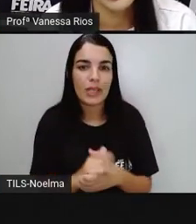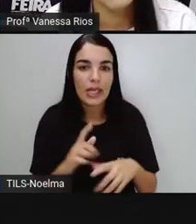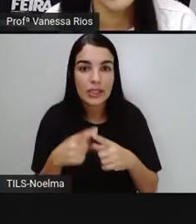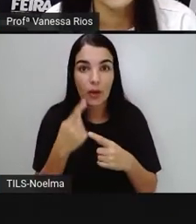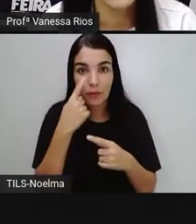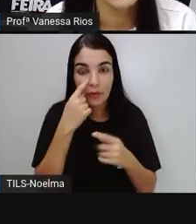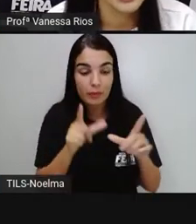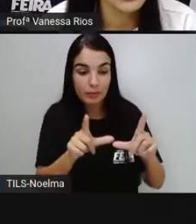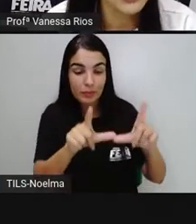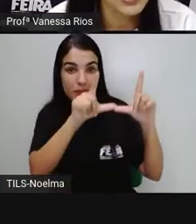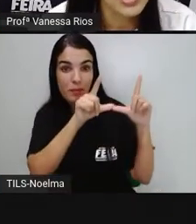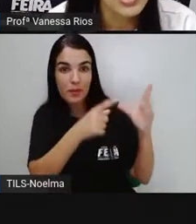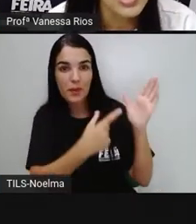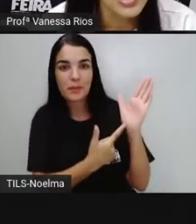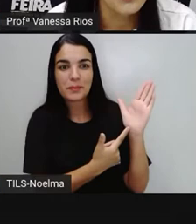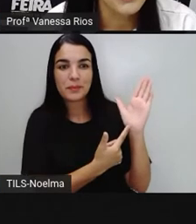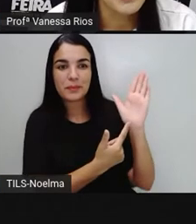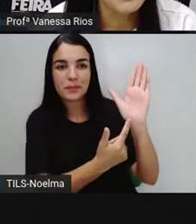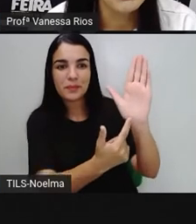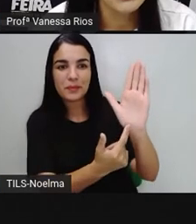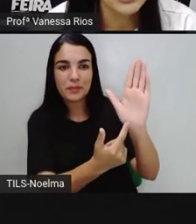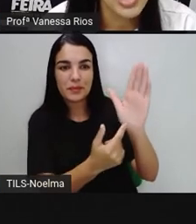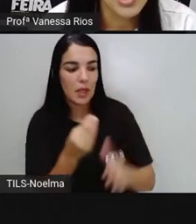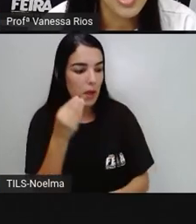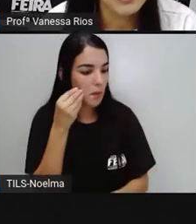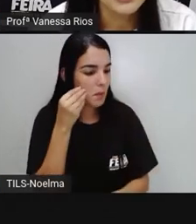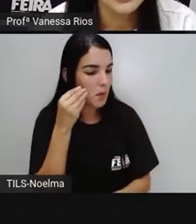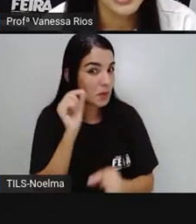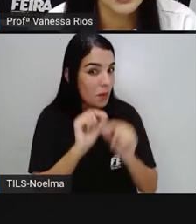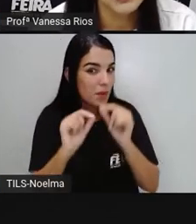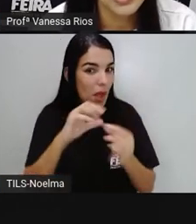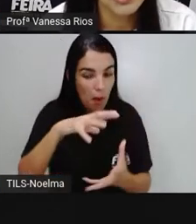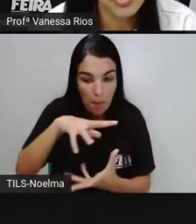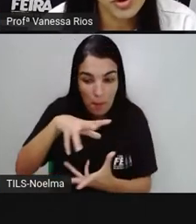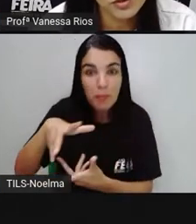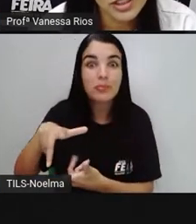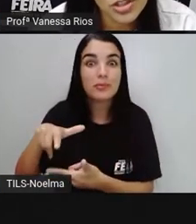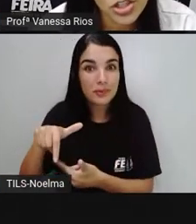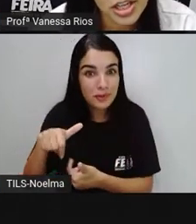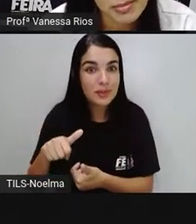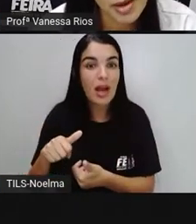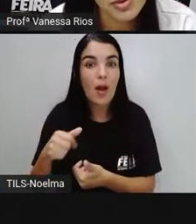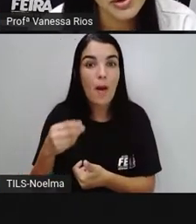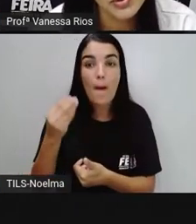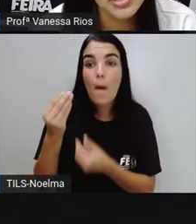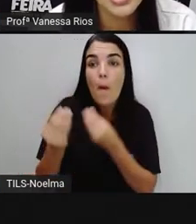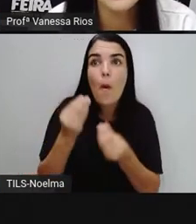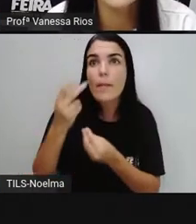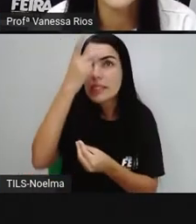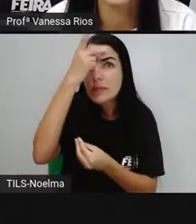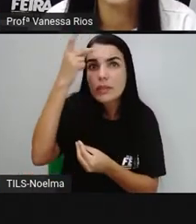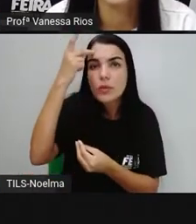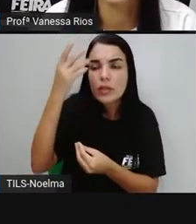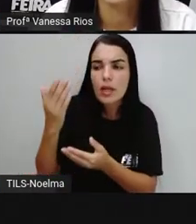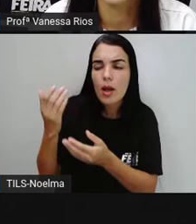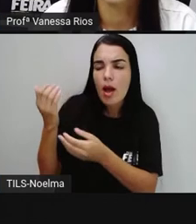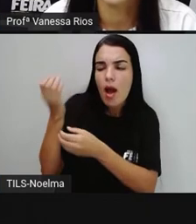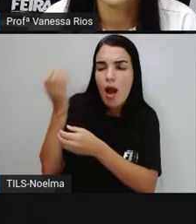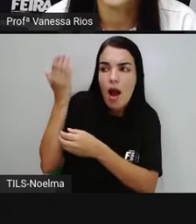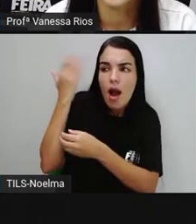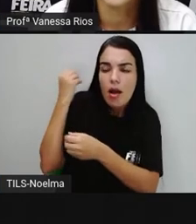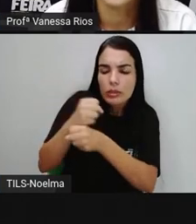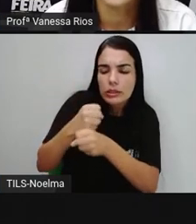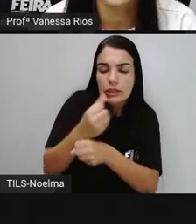trouxe aí mostra, né, agora, é o mapa mundial representado pelo povo da antiga Babilônia em 600